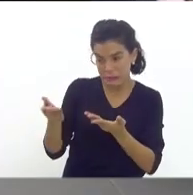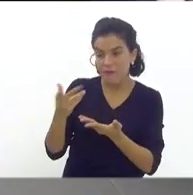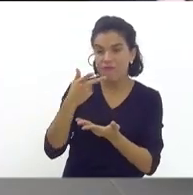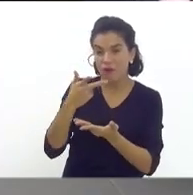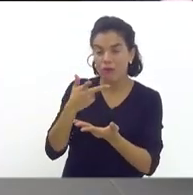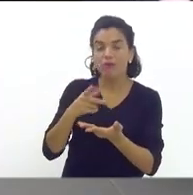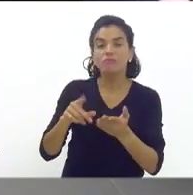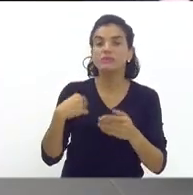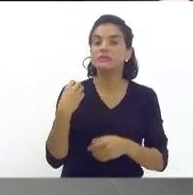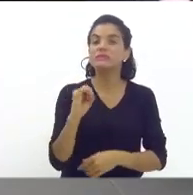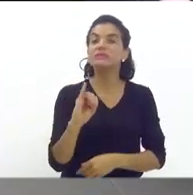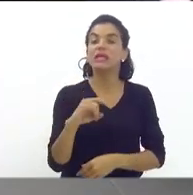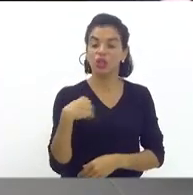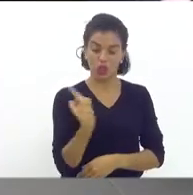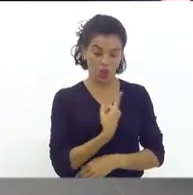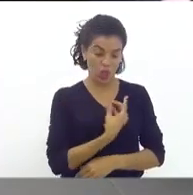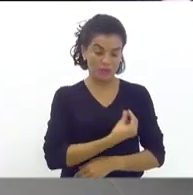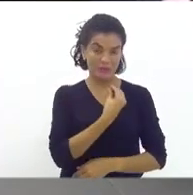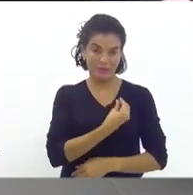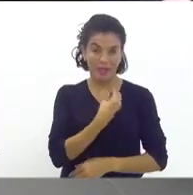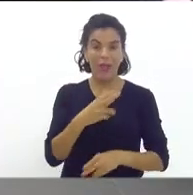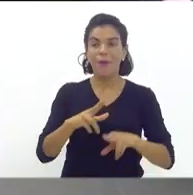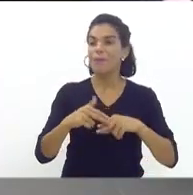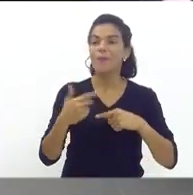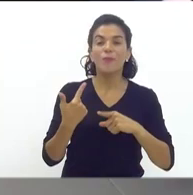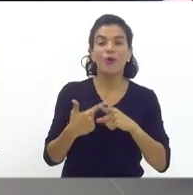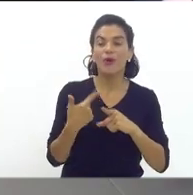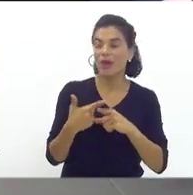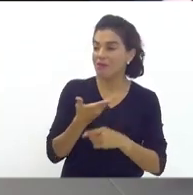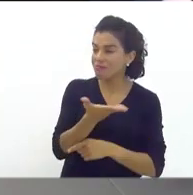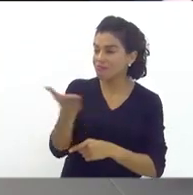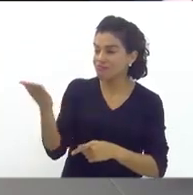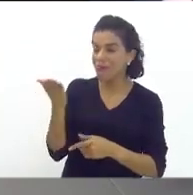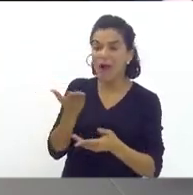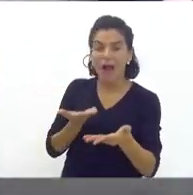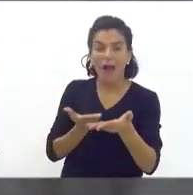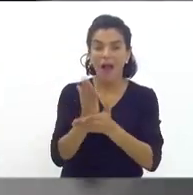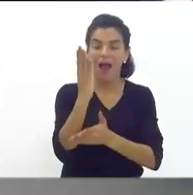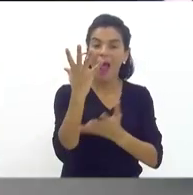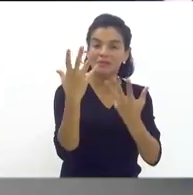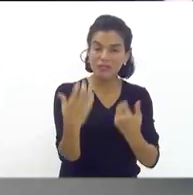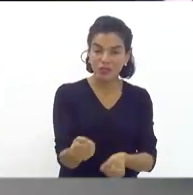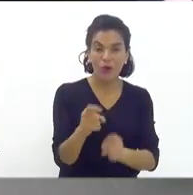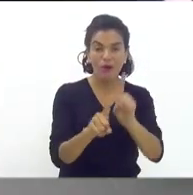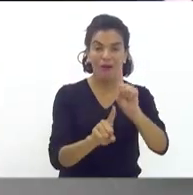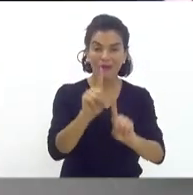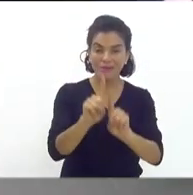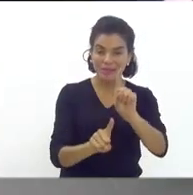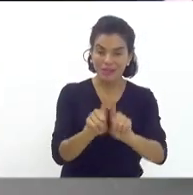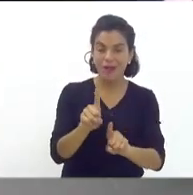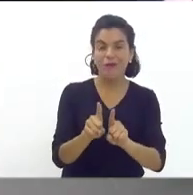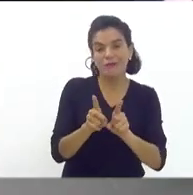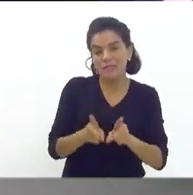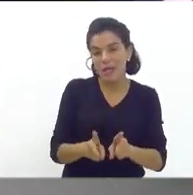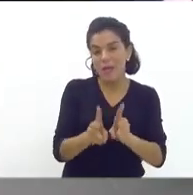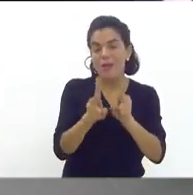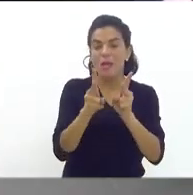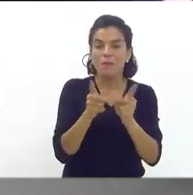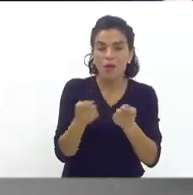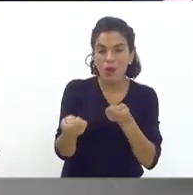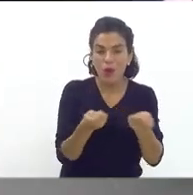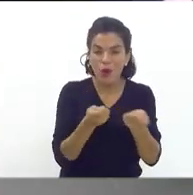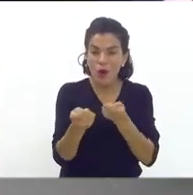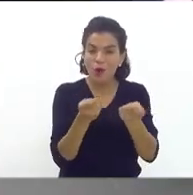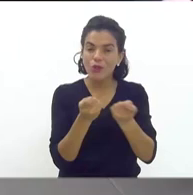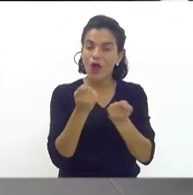disse se hoje nós estamos aqui foi pela aprovação de vossas excelências obviamente sempre mantendo autonomia Independência que